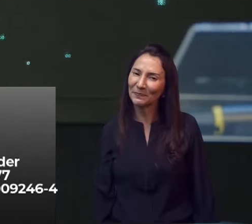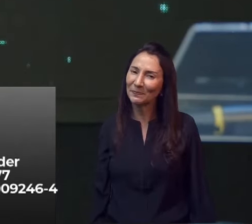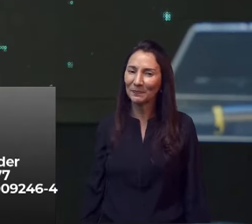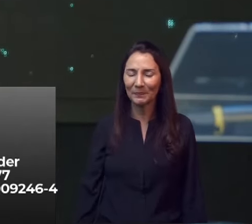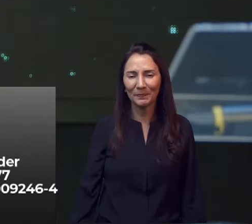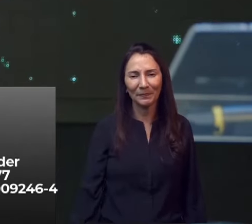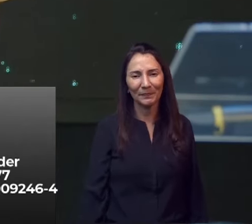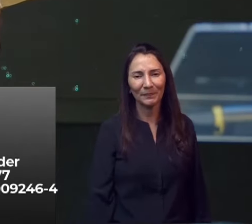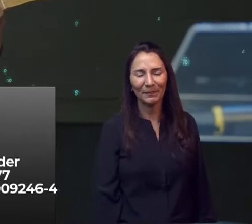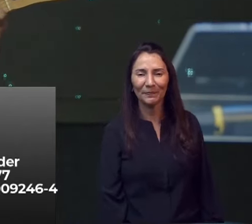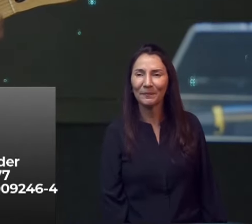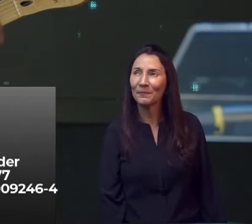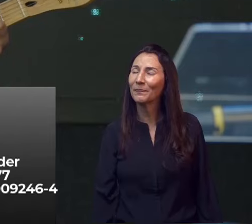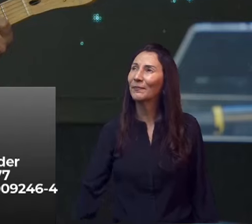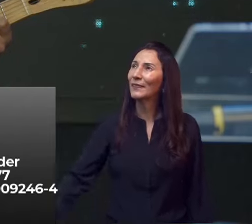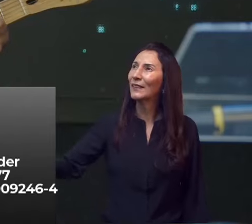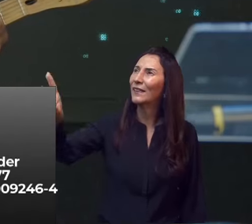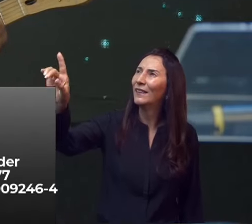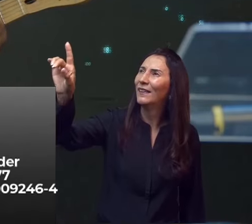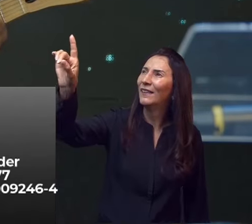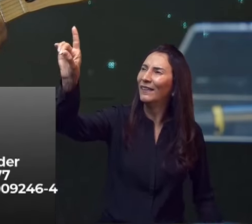e apesar